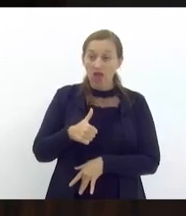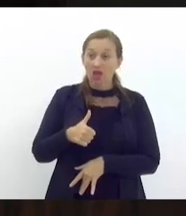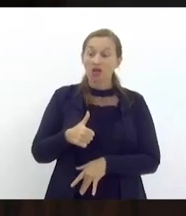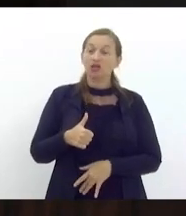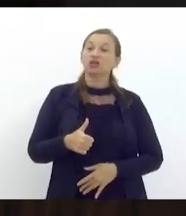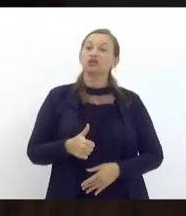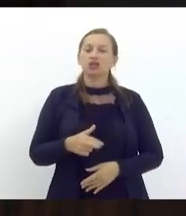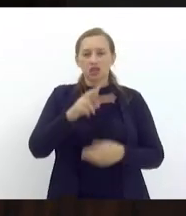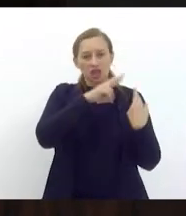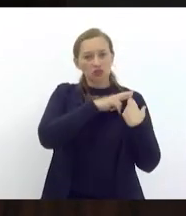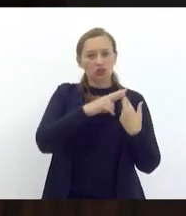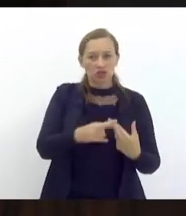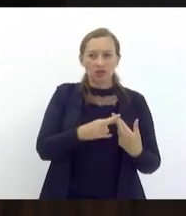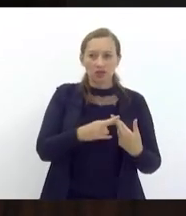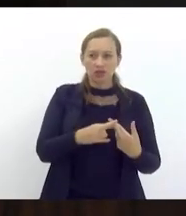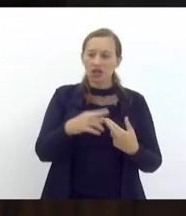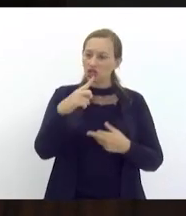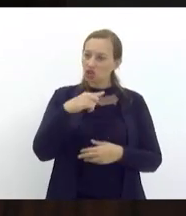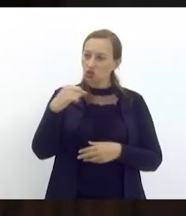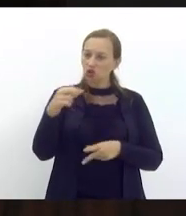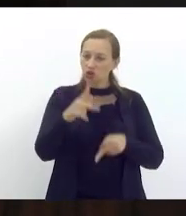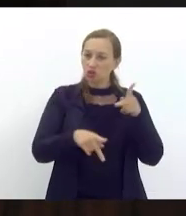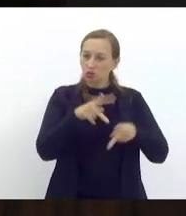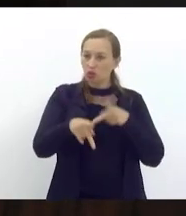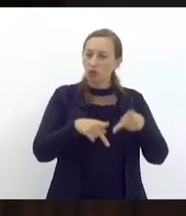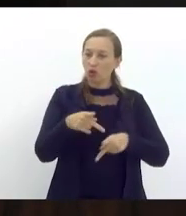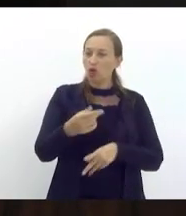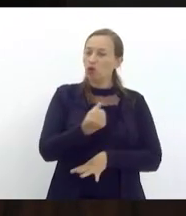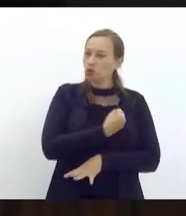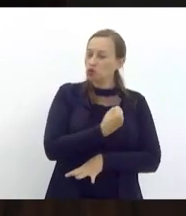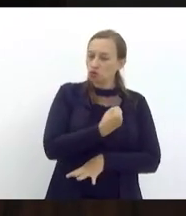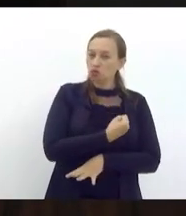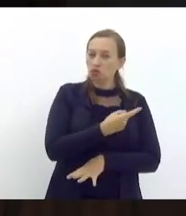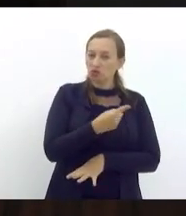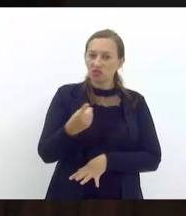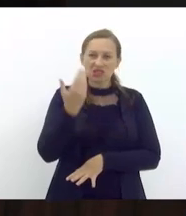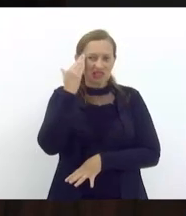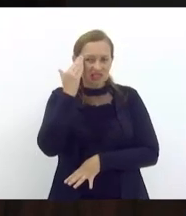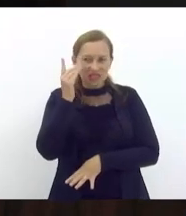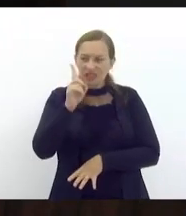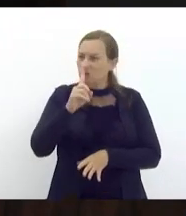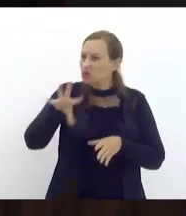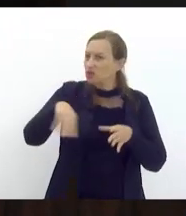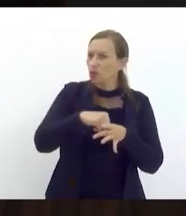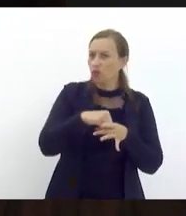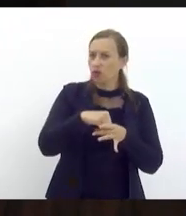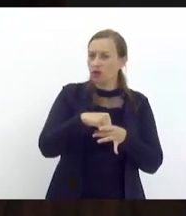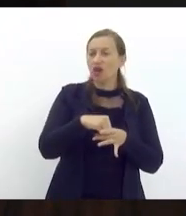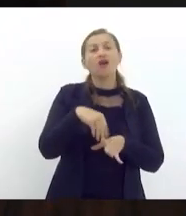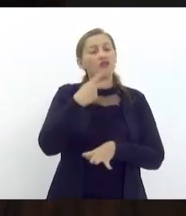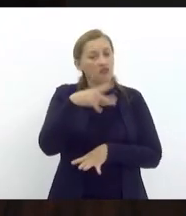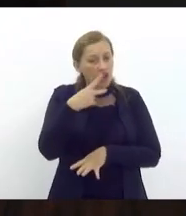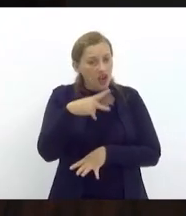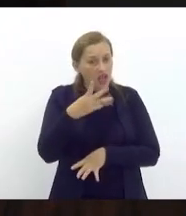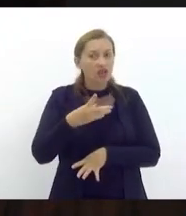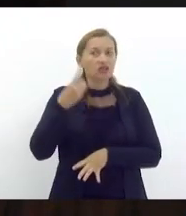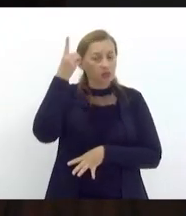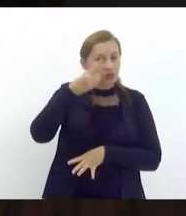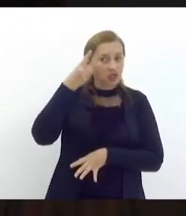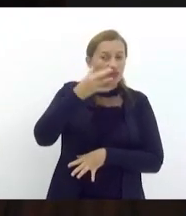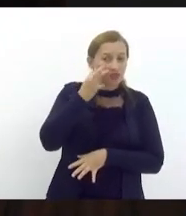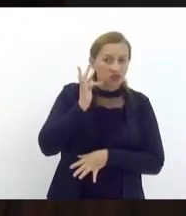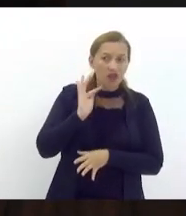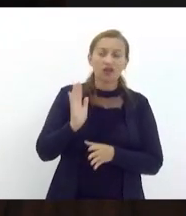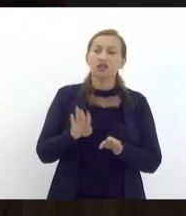com responsabilidade os números que a categoria quem entende não se encaixam falei isso Deputado Flávio